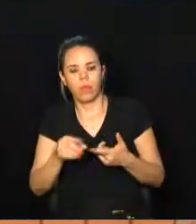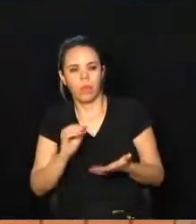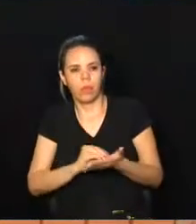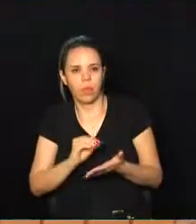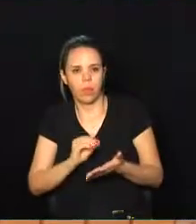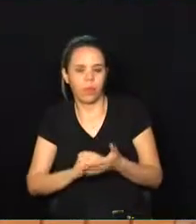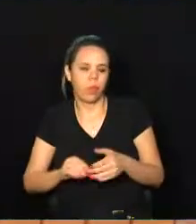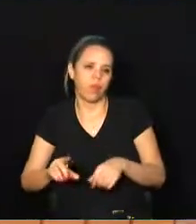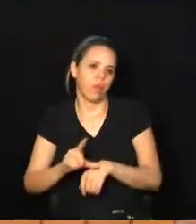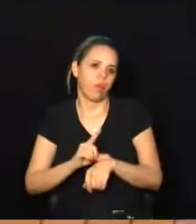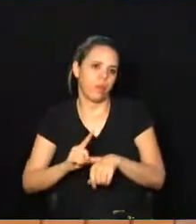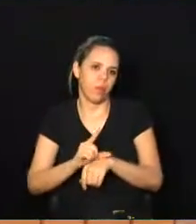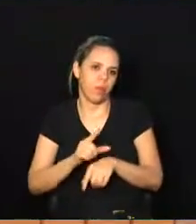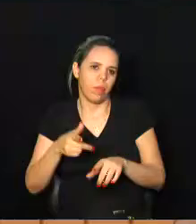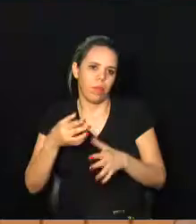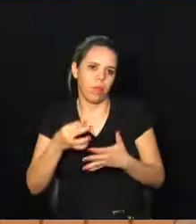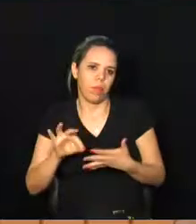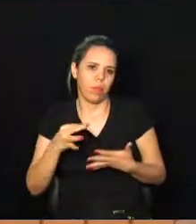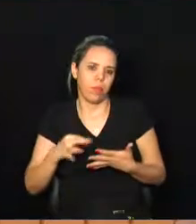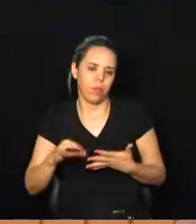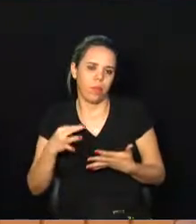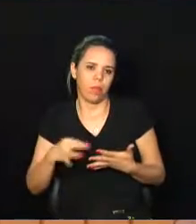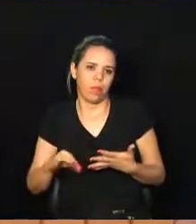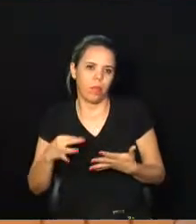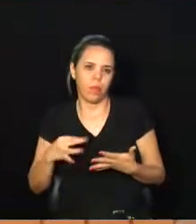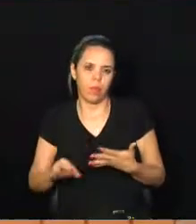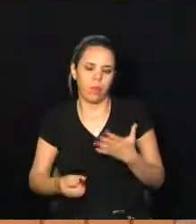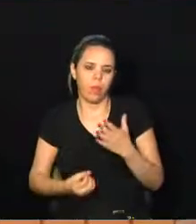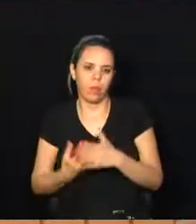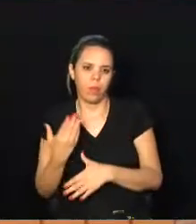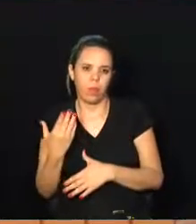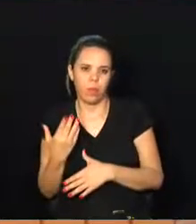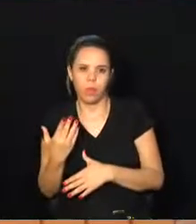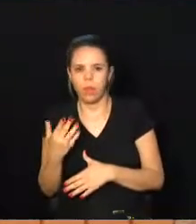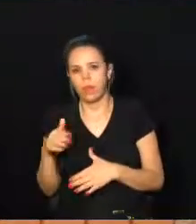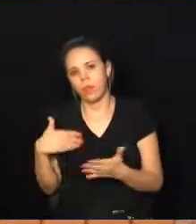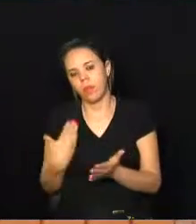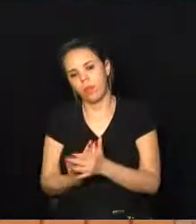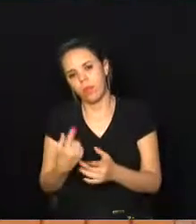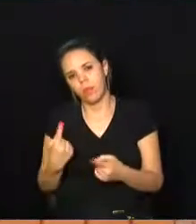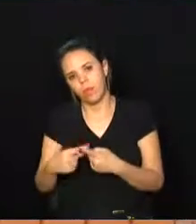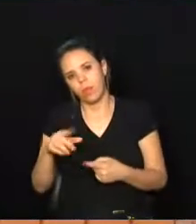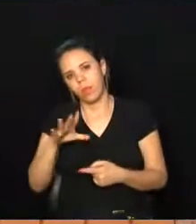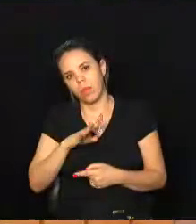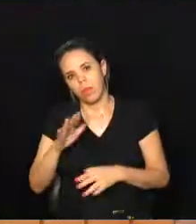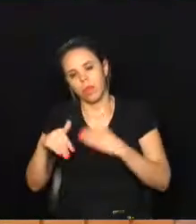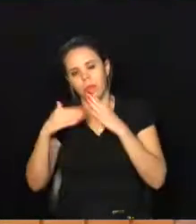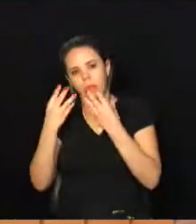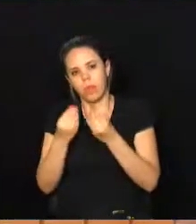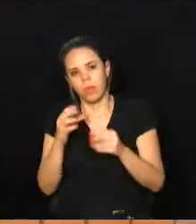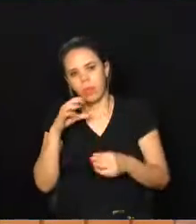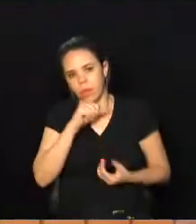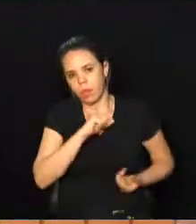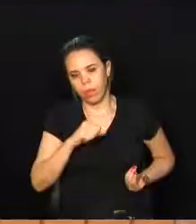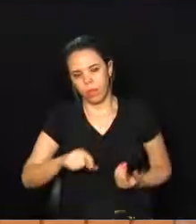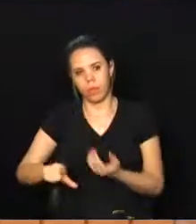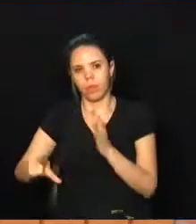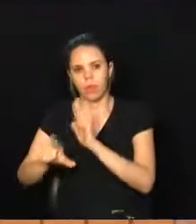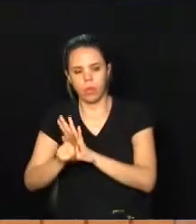legislação e ir corrigindo elas conforme elas vão acontecendo, até porque a cidade ela evolui muito mais rápido que a lei,